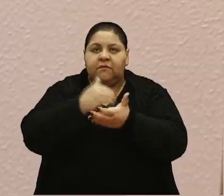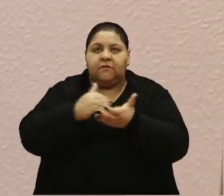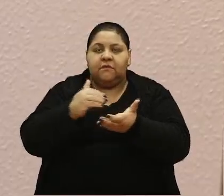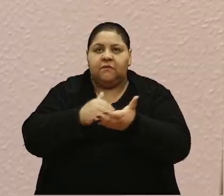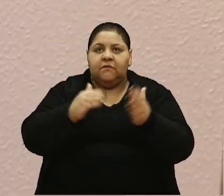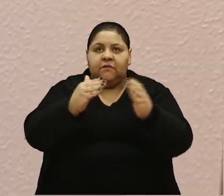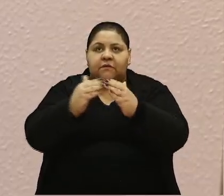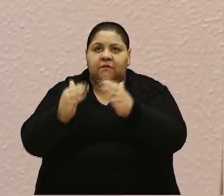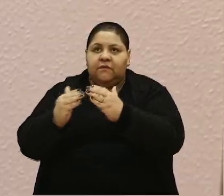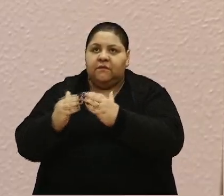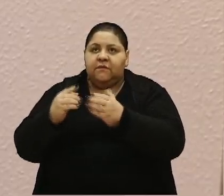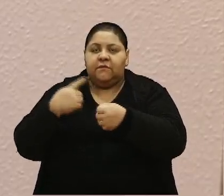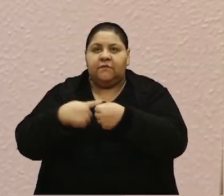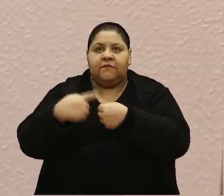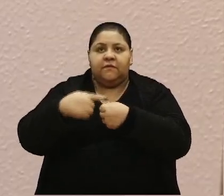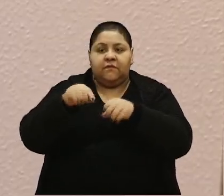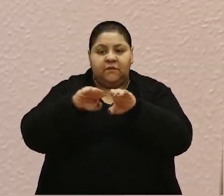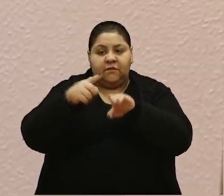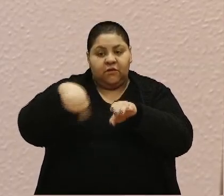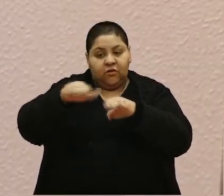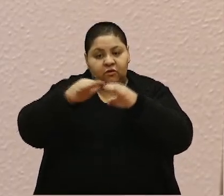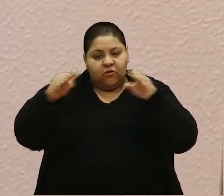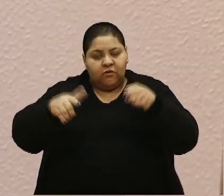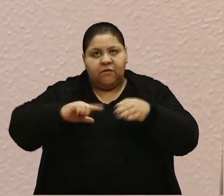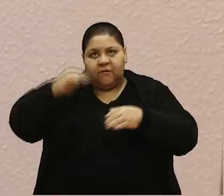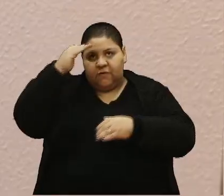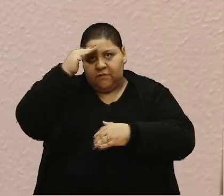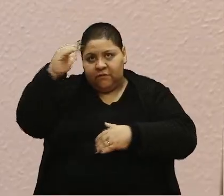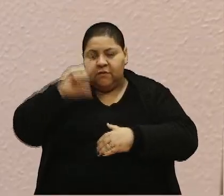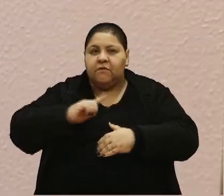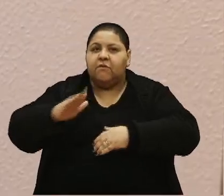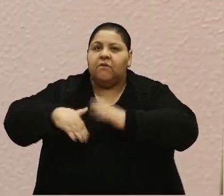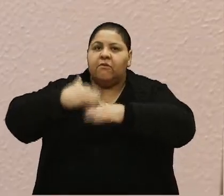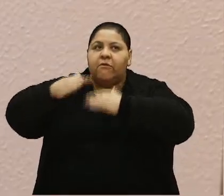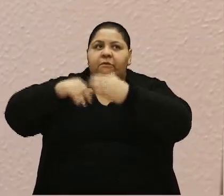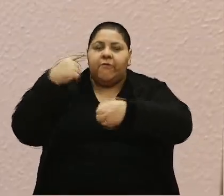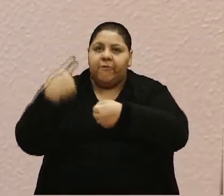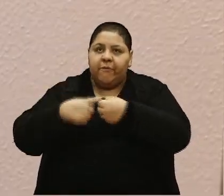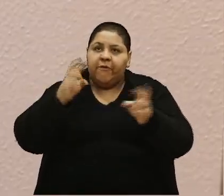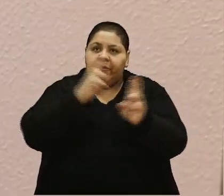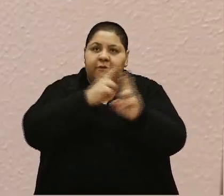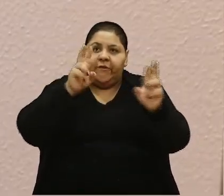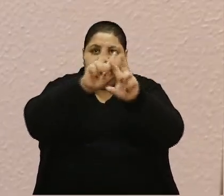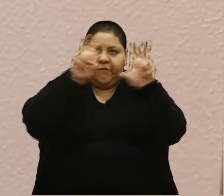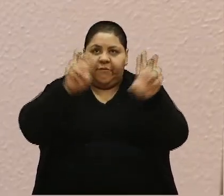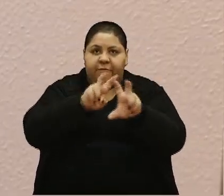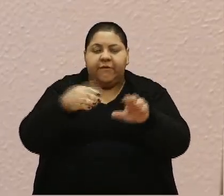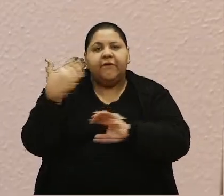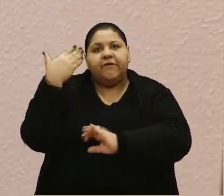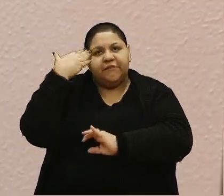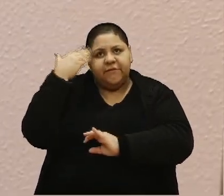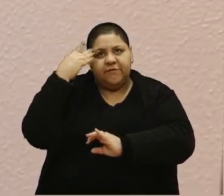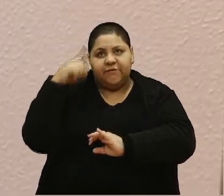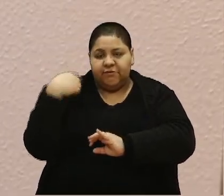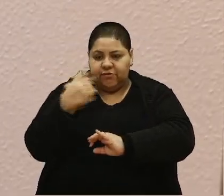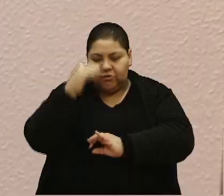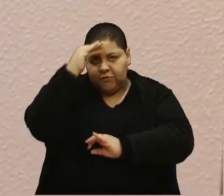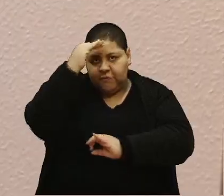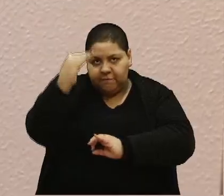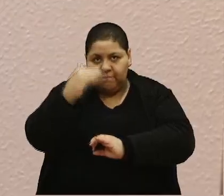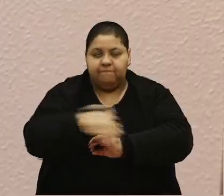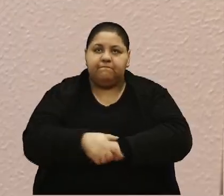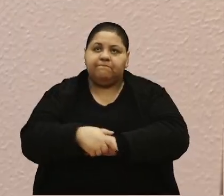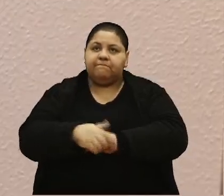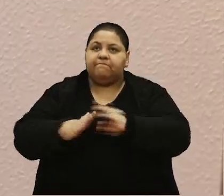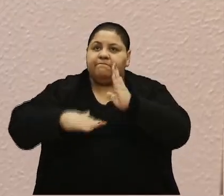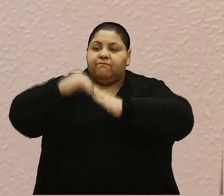cidade, o qual a nossa bancada tem muito respeito. Construímos diversas questões na cidade em relação ao tema, Jack, então saiba que o nosso respeito e a